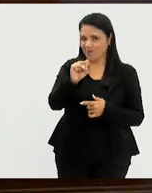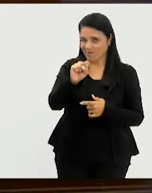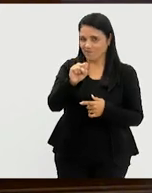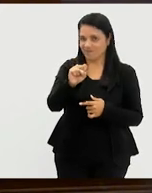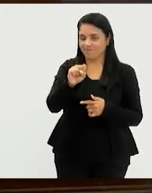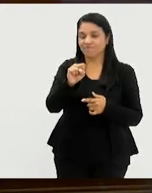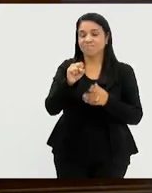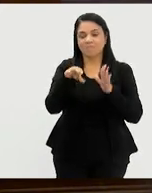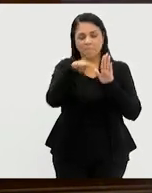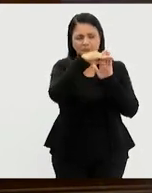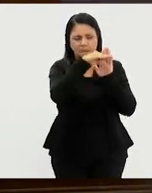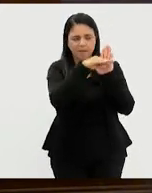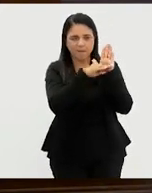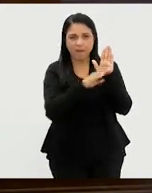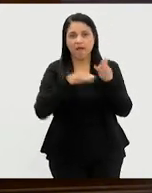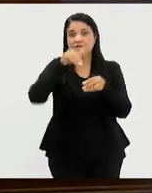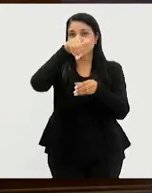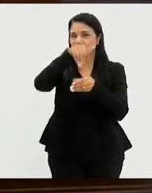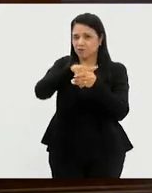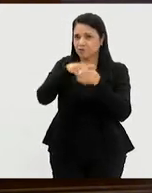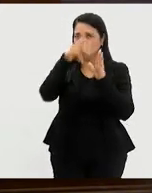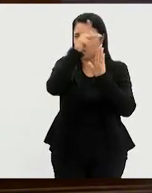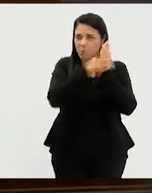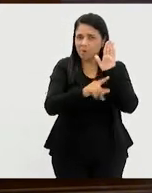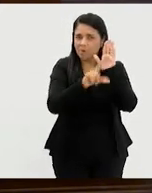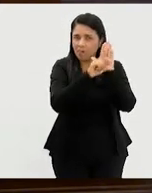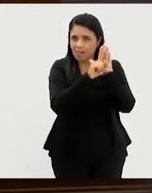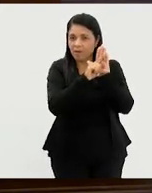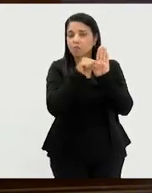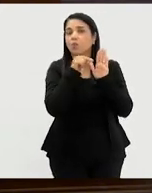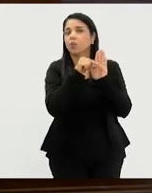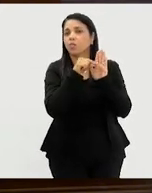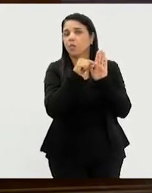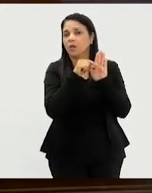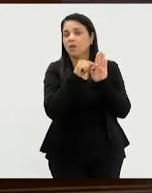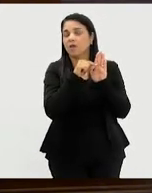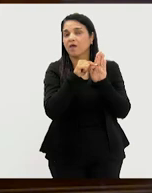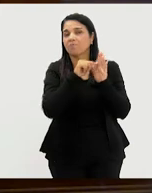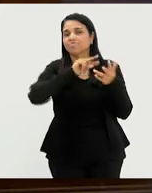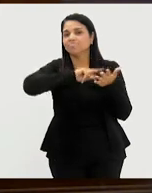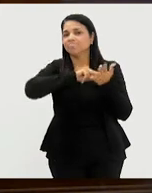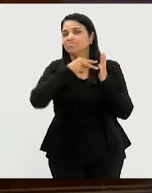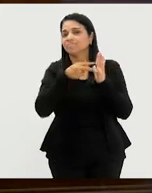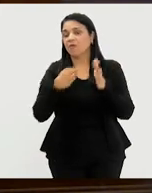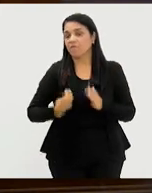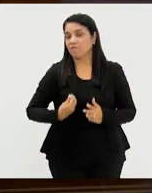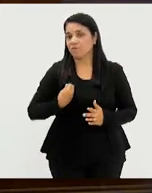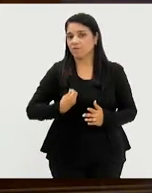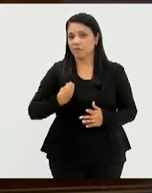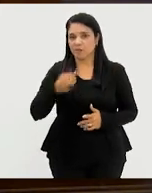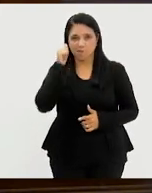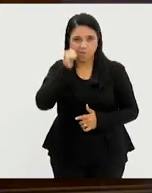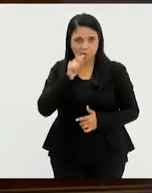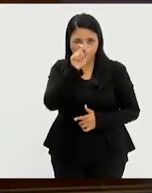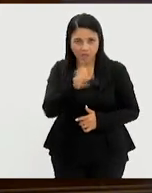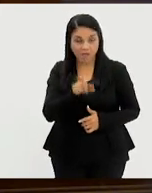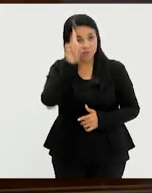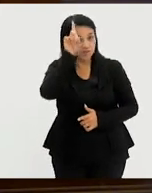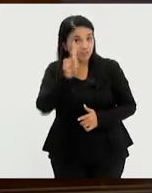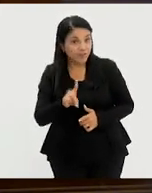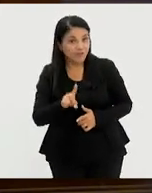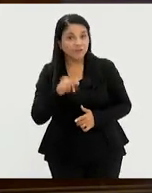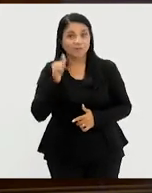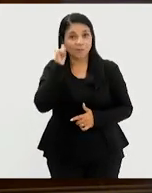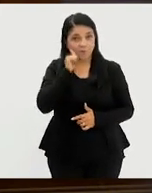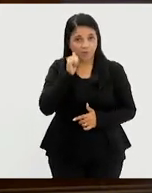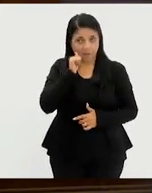votação nessa casa projetos de lei que tem a ver com a vida das nossas mulheres com a sua dignidade mas mais que